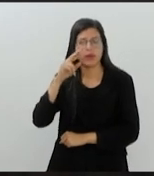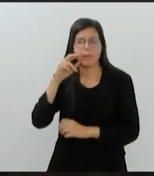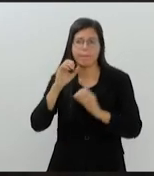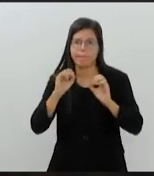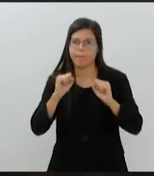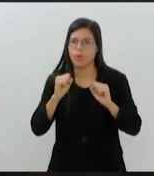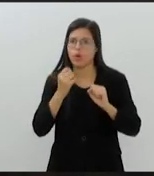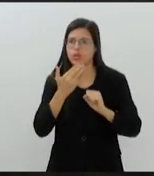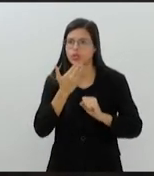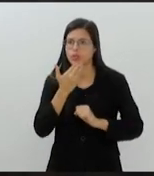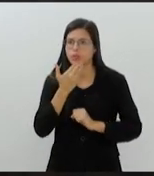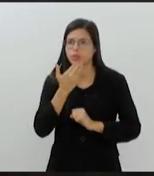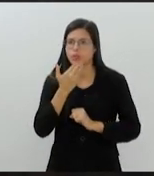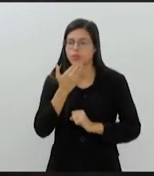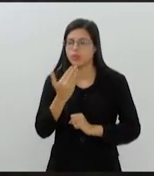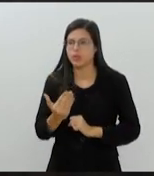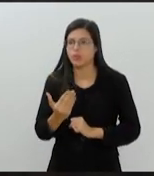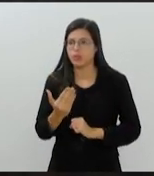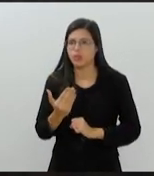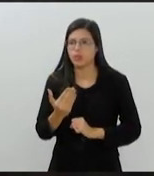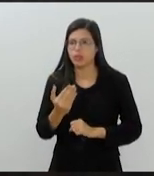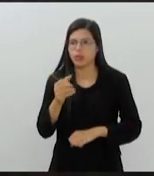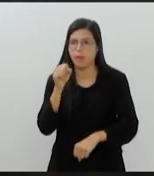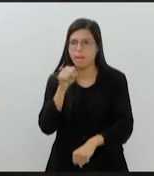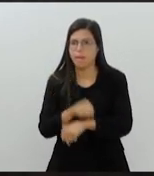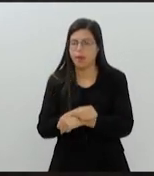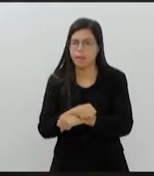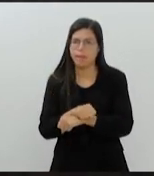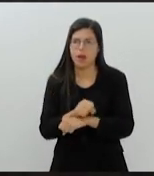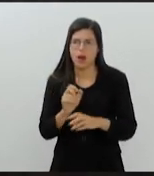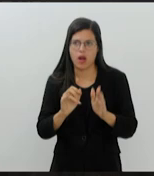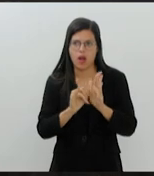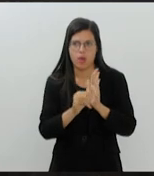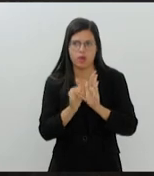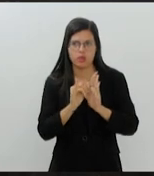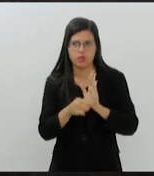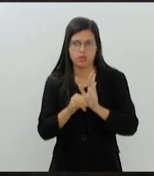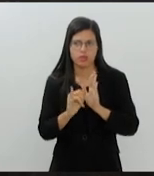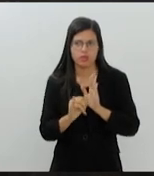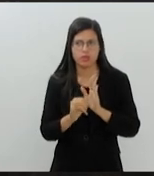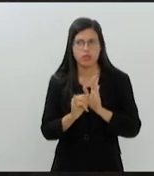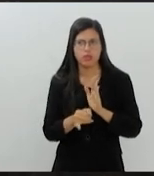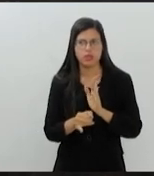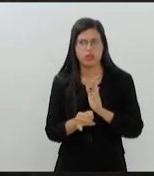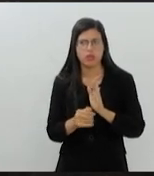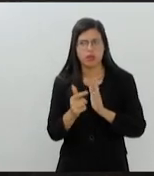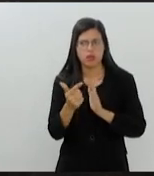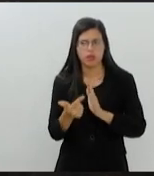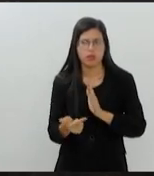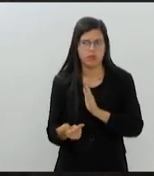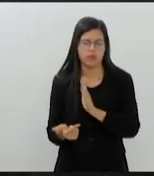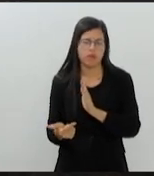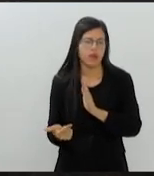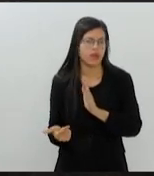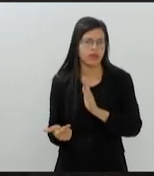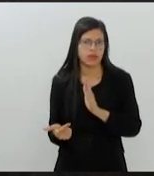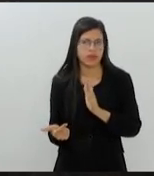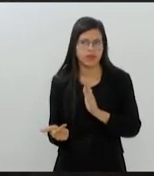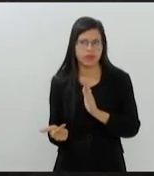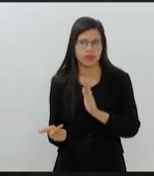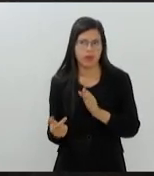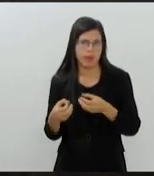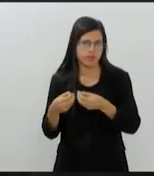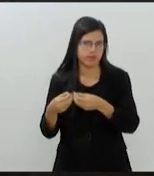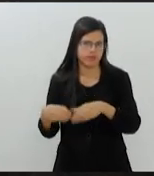para determinar a suspensão do certame. E aí não vai ter nenhum ônus a